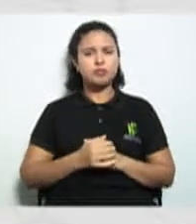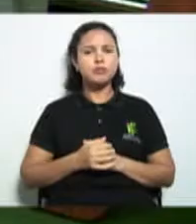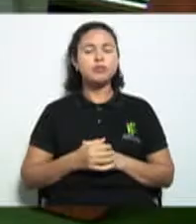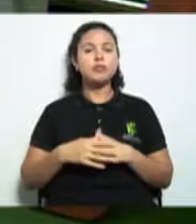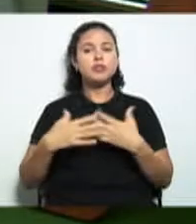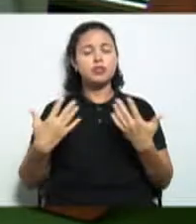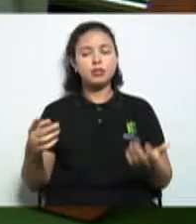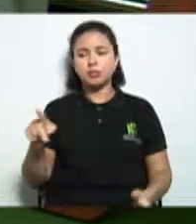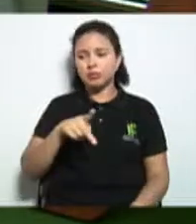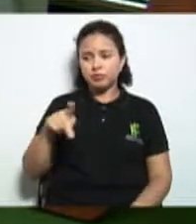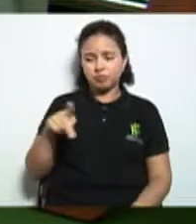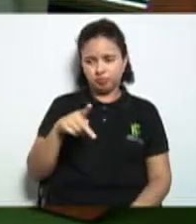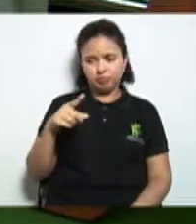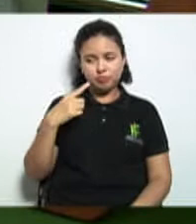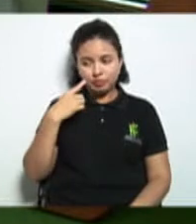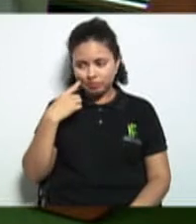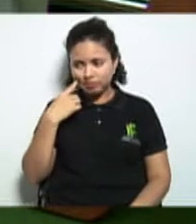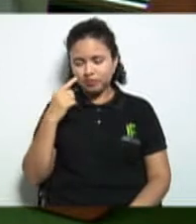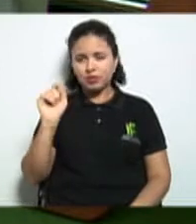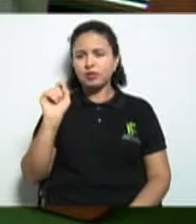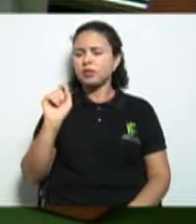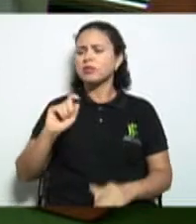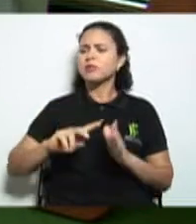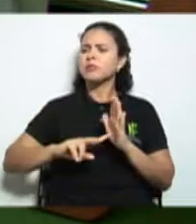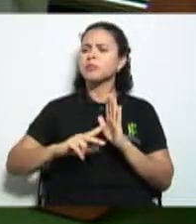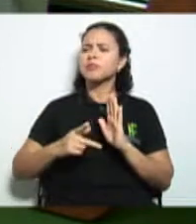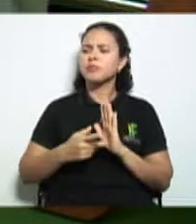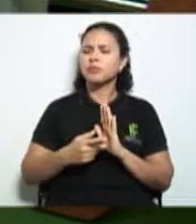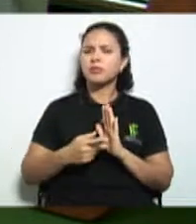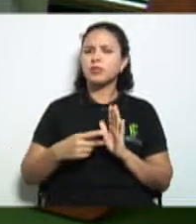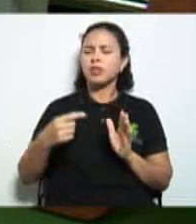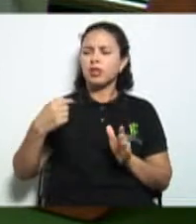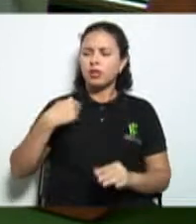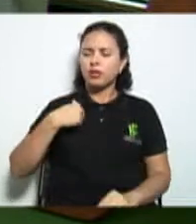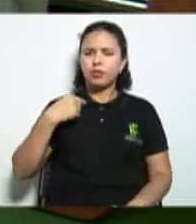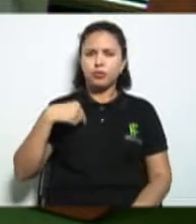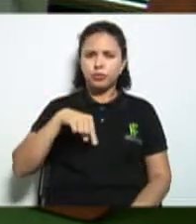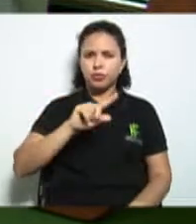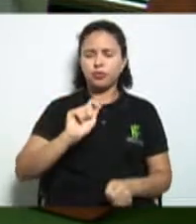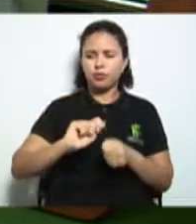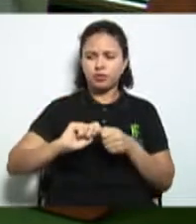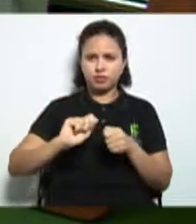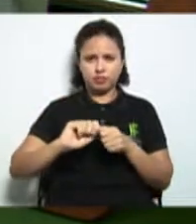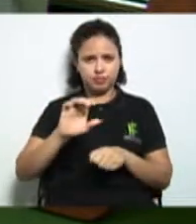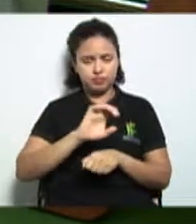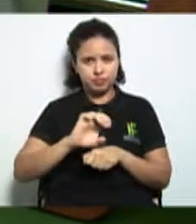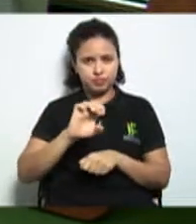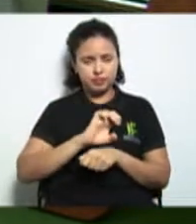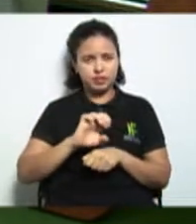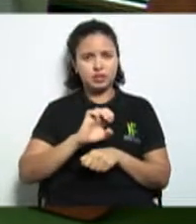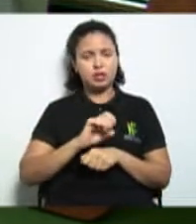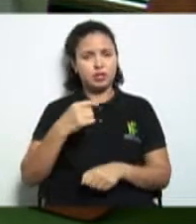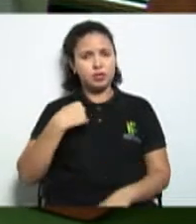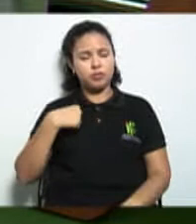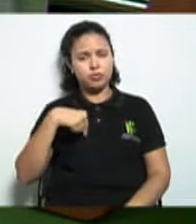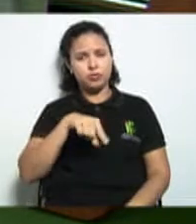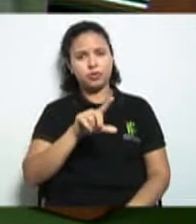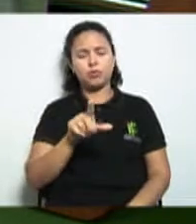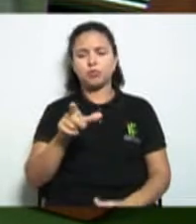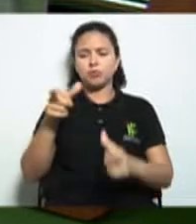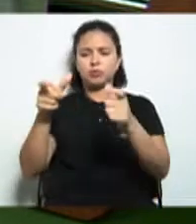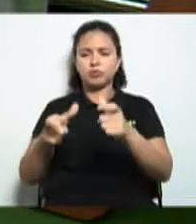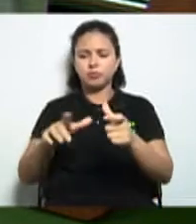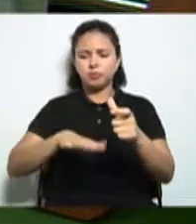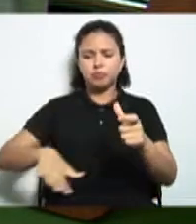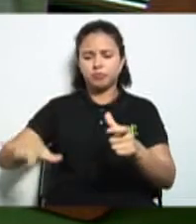professora Anabela, quer dizer que quando eu vou realizar o meu estágio, eu vou para um ambiente de